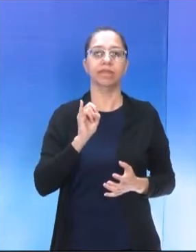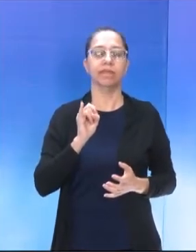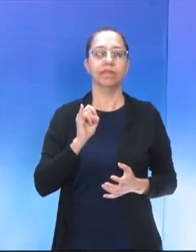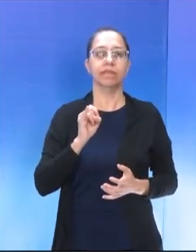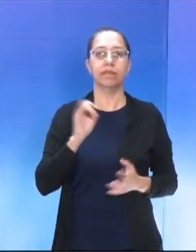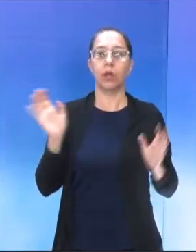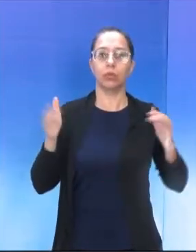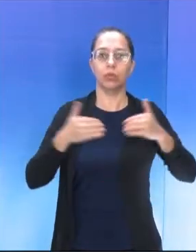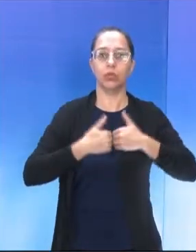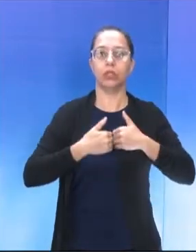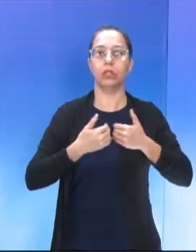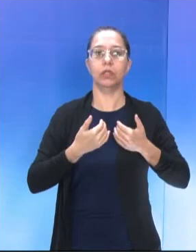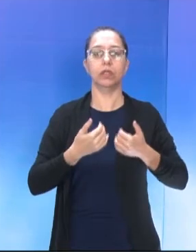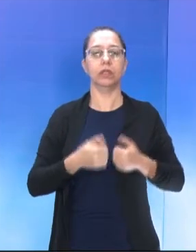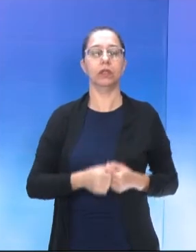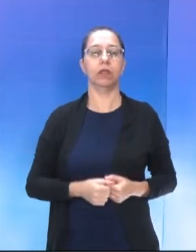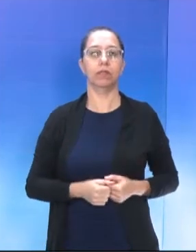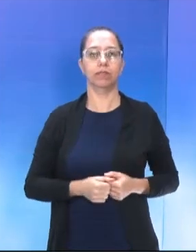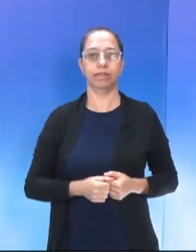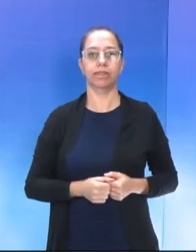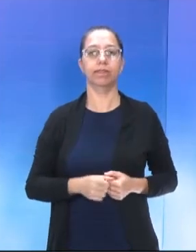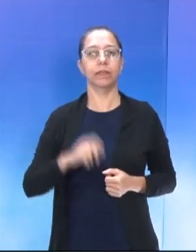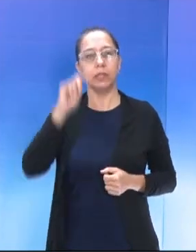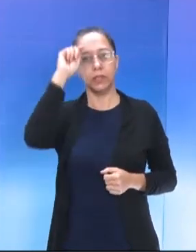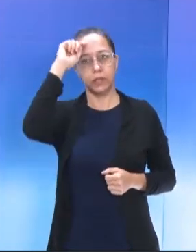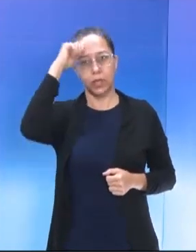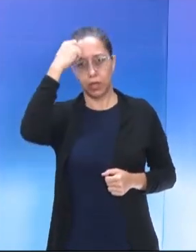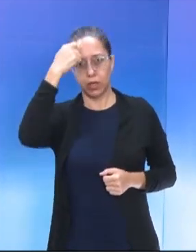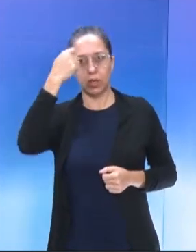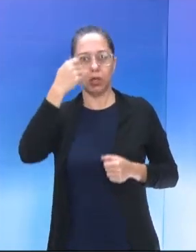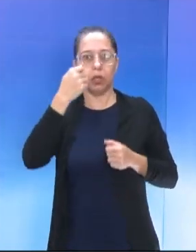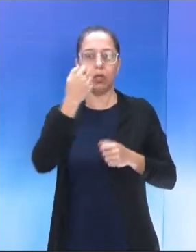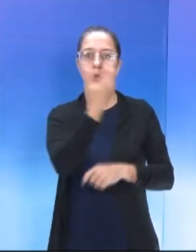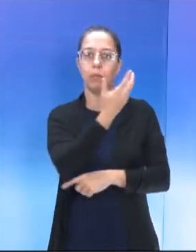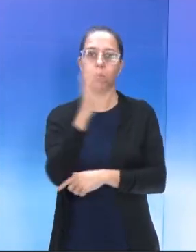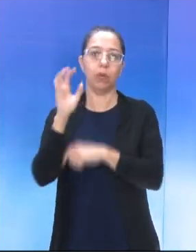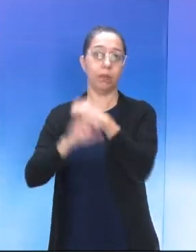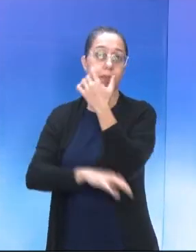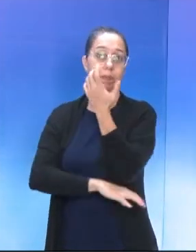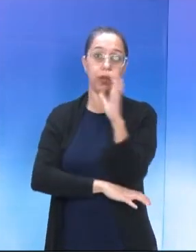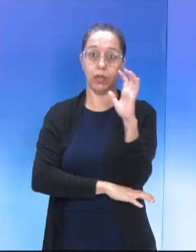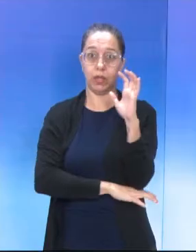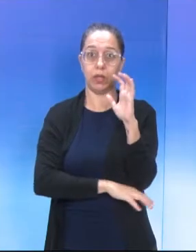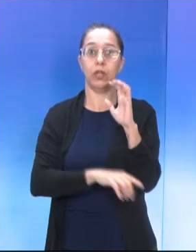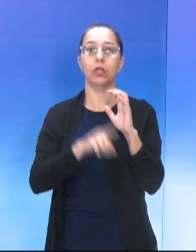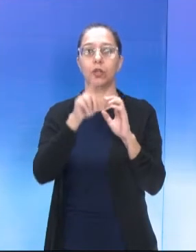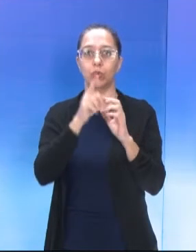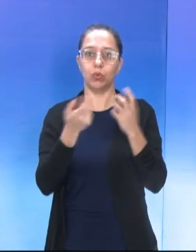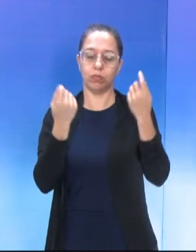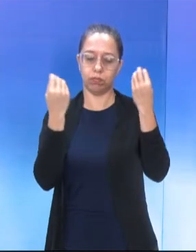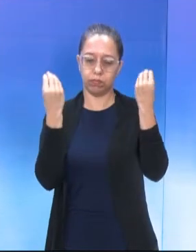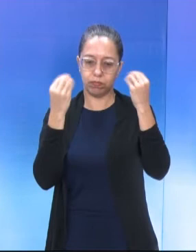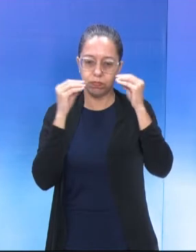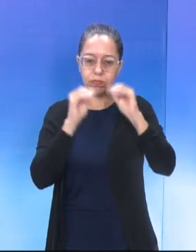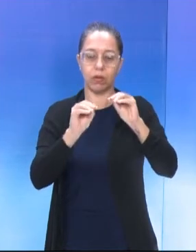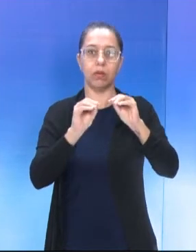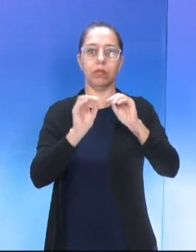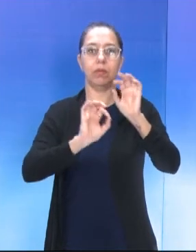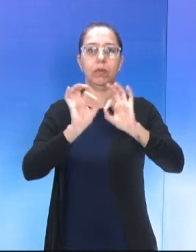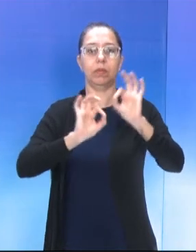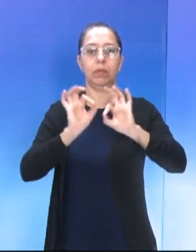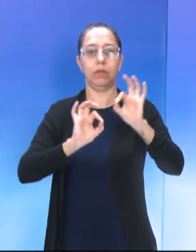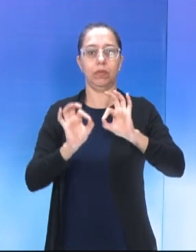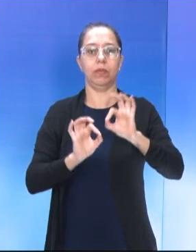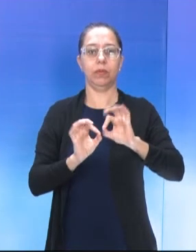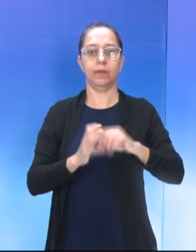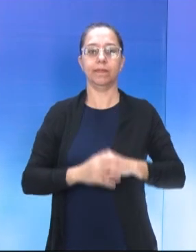idoso, autista, questão do negros, meio ambiente. Aí você volta novamente na ideia do tema, eu vou